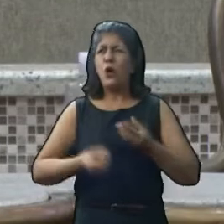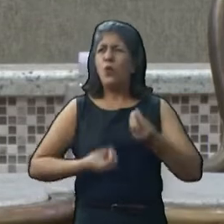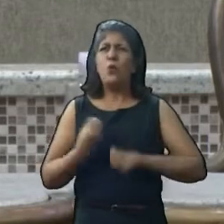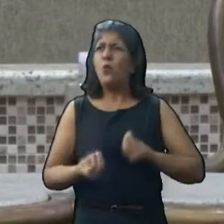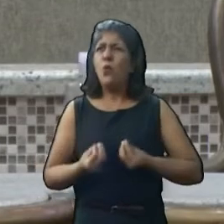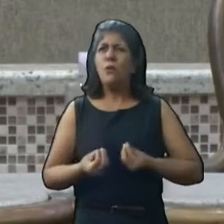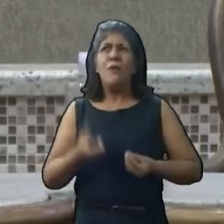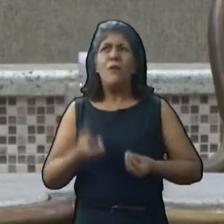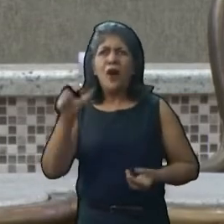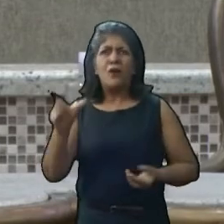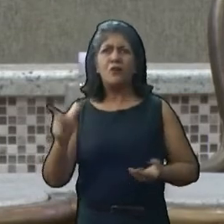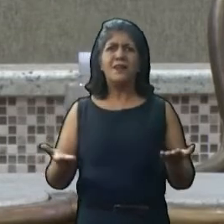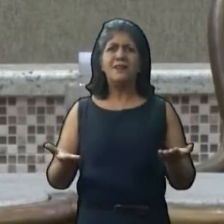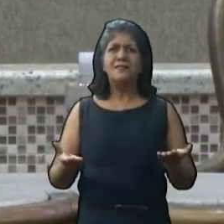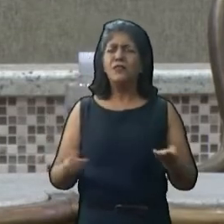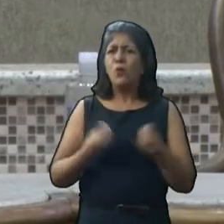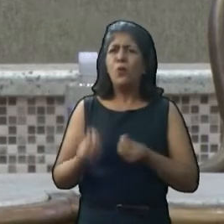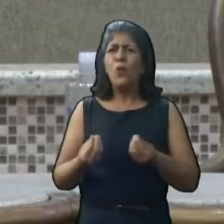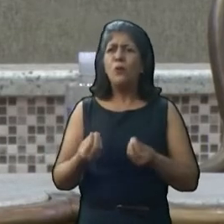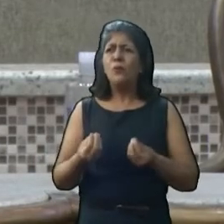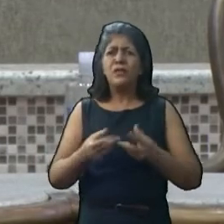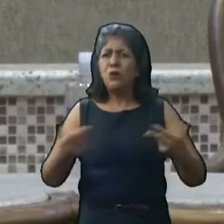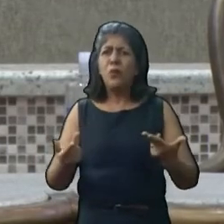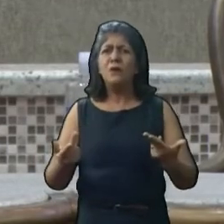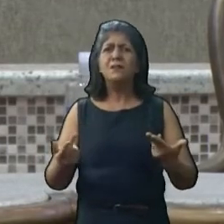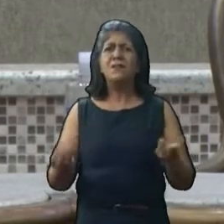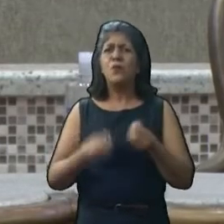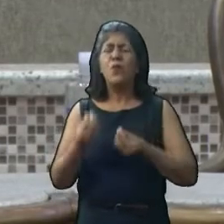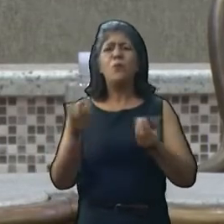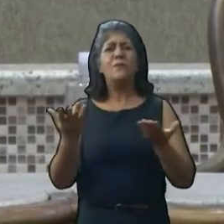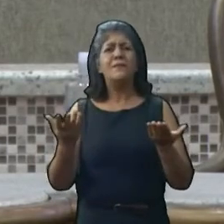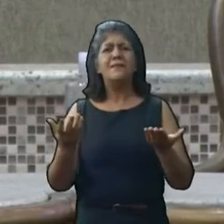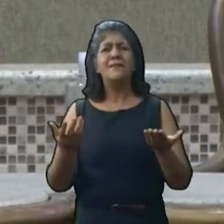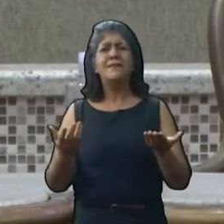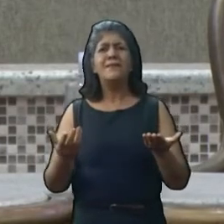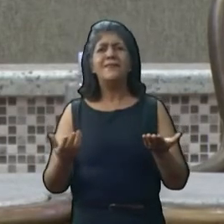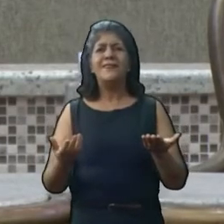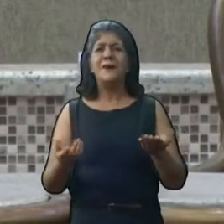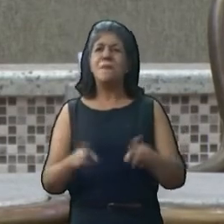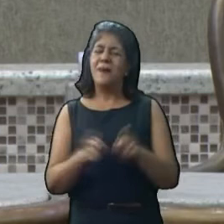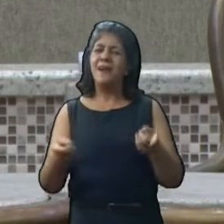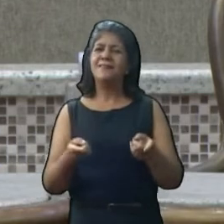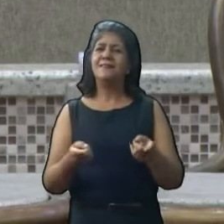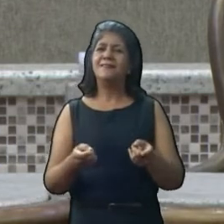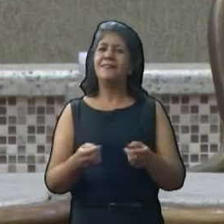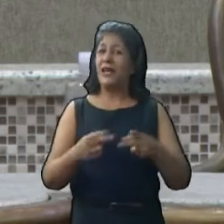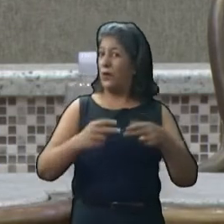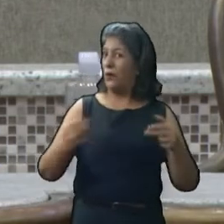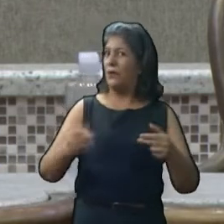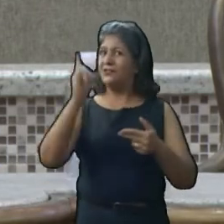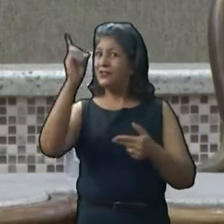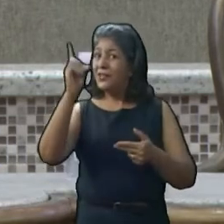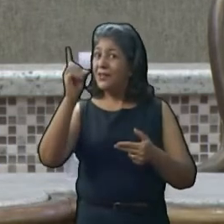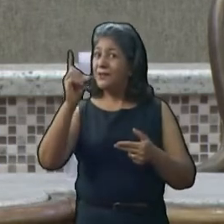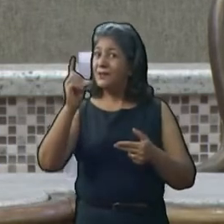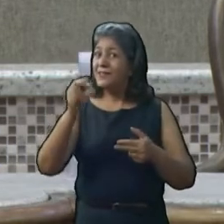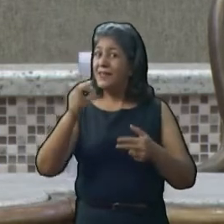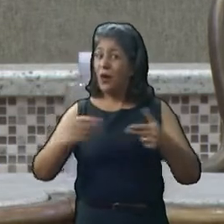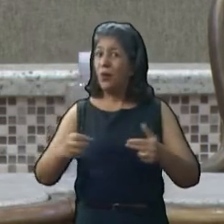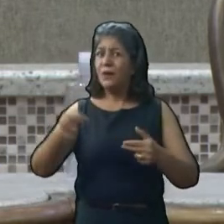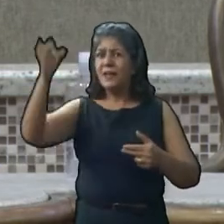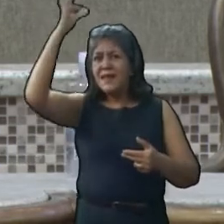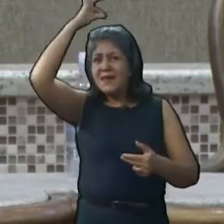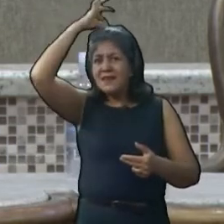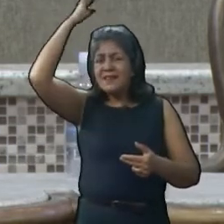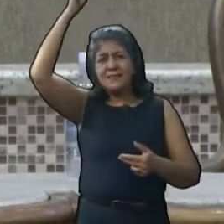como é que acontece isso que coisa é esta é lógico que isto é algo de deus é algo espiritual é